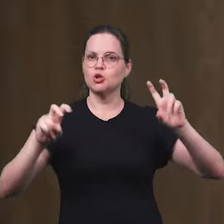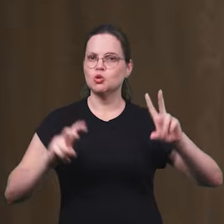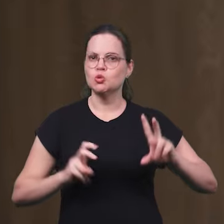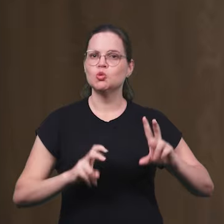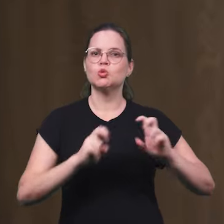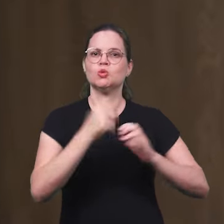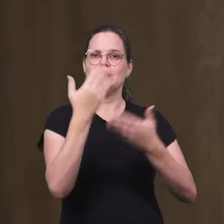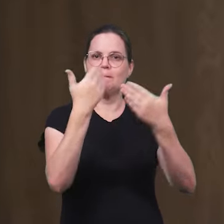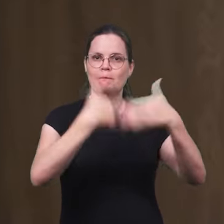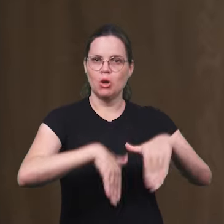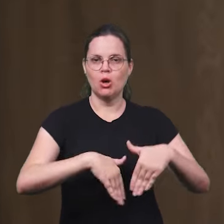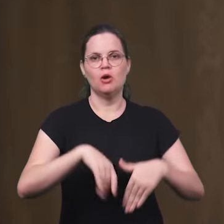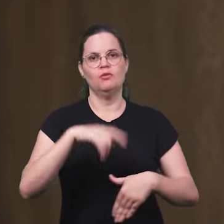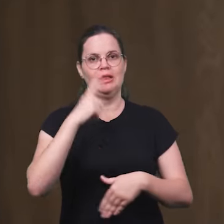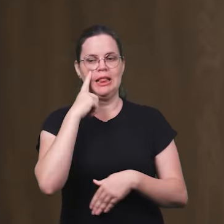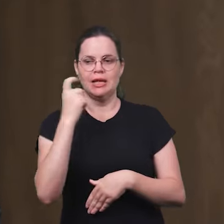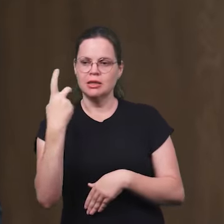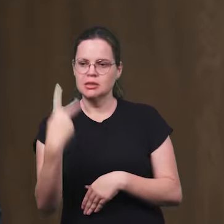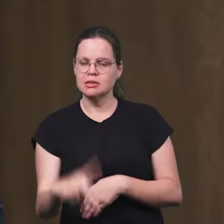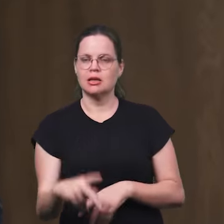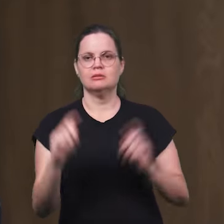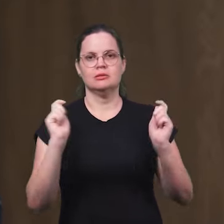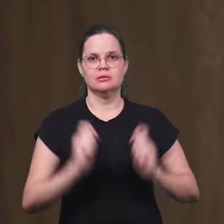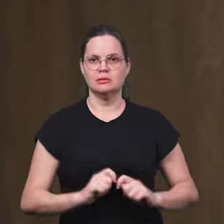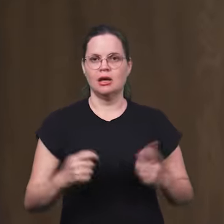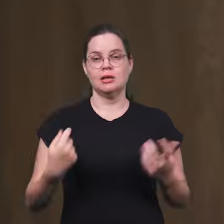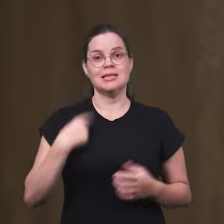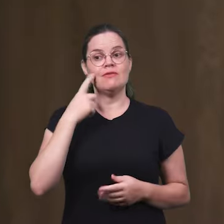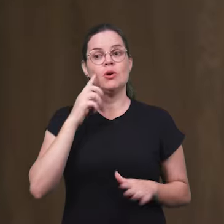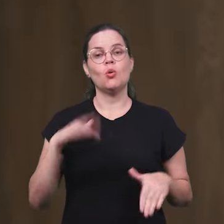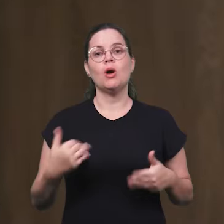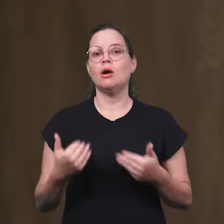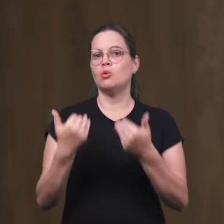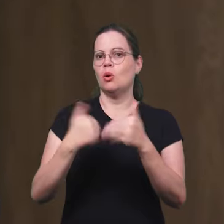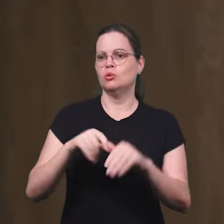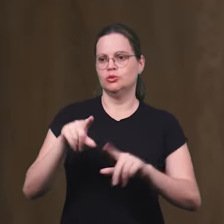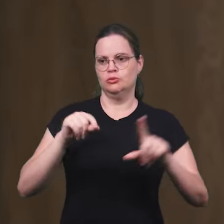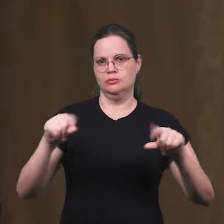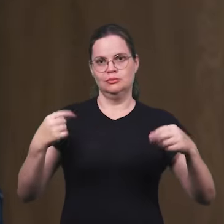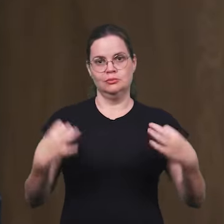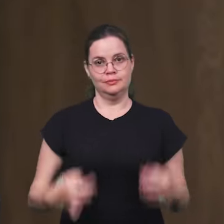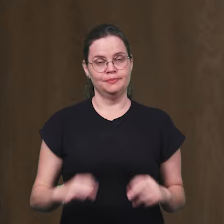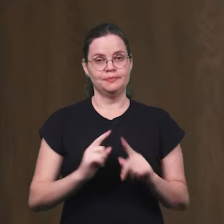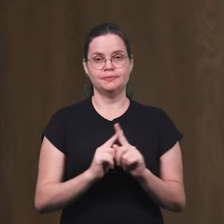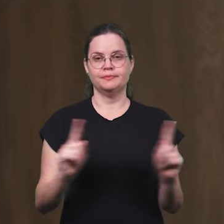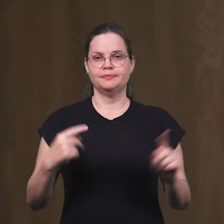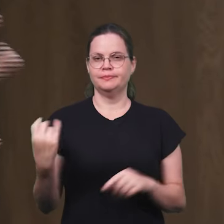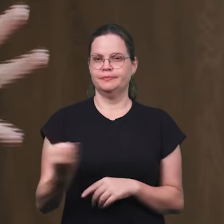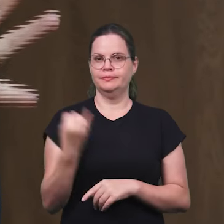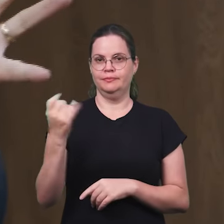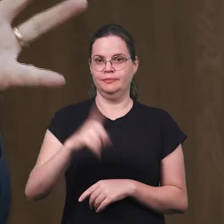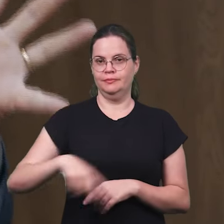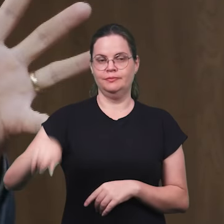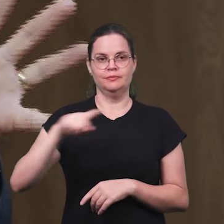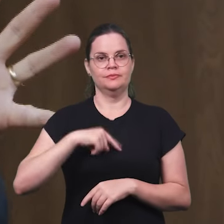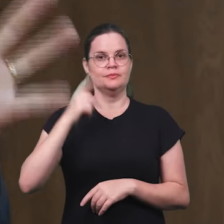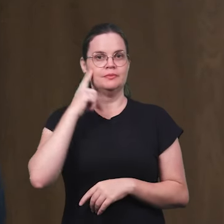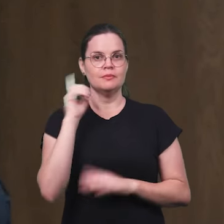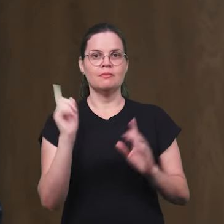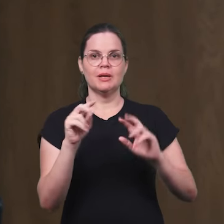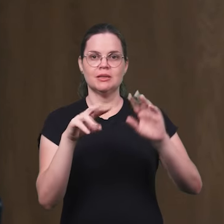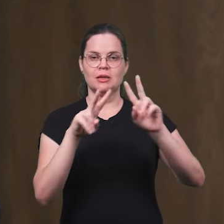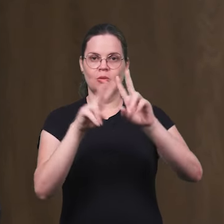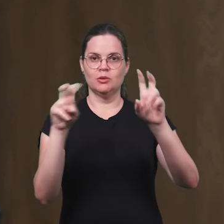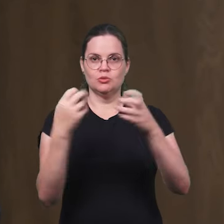no concurso, que é o seu interesse, né? Que você possa priorizar isso. Mas é importante que você divida o seu estudo,